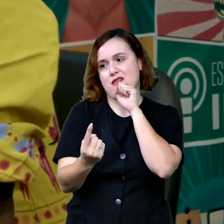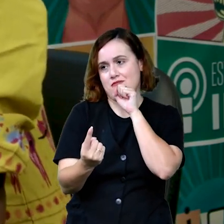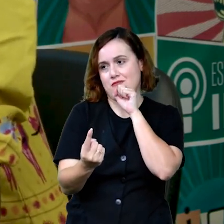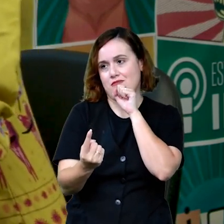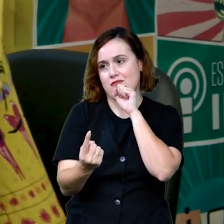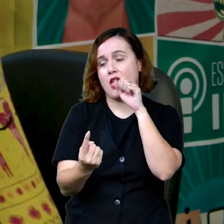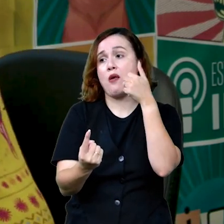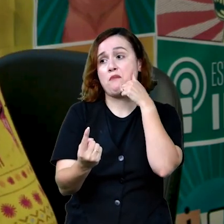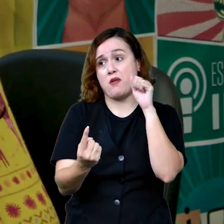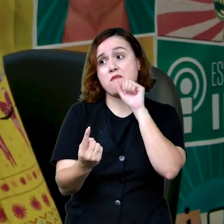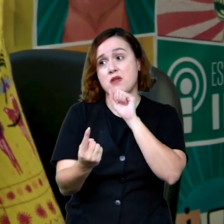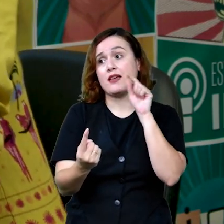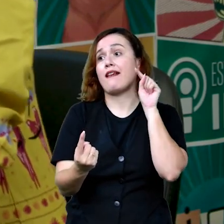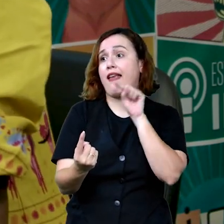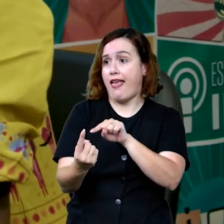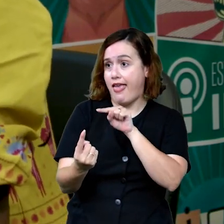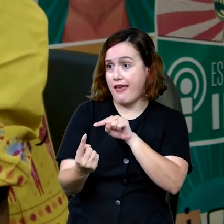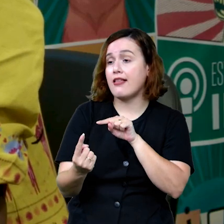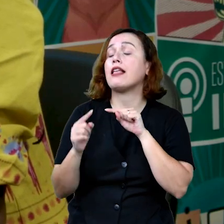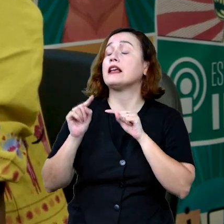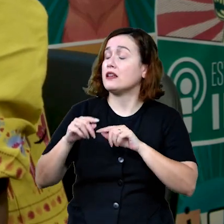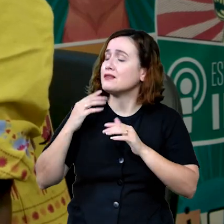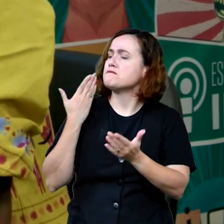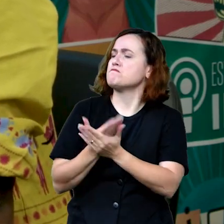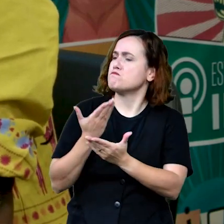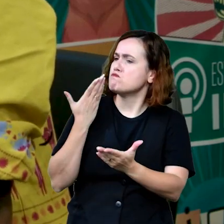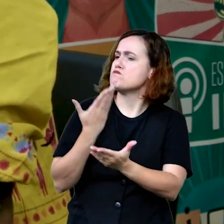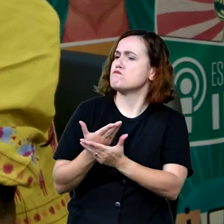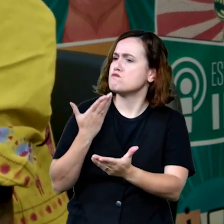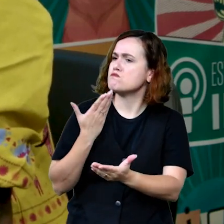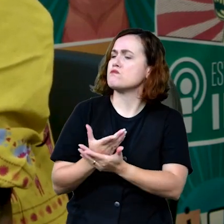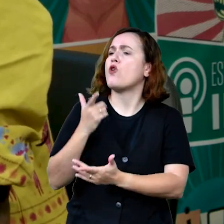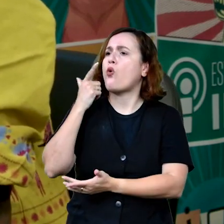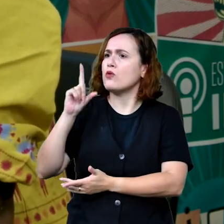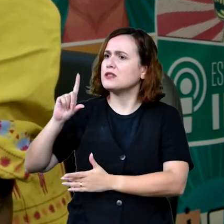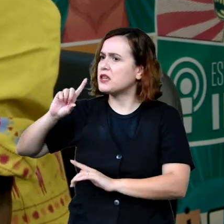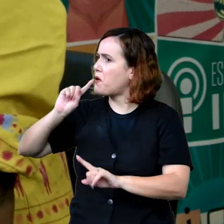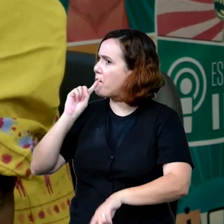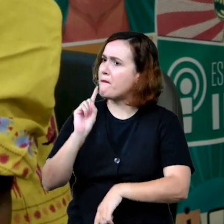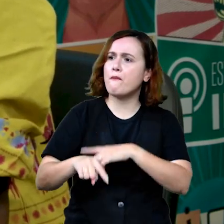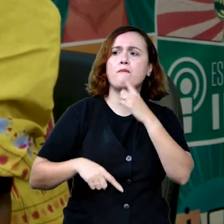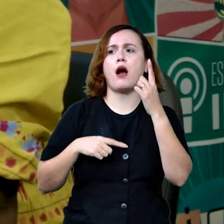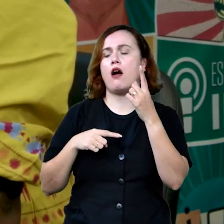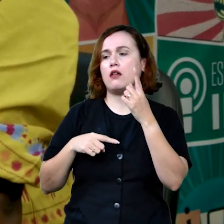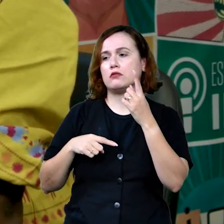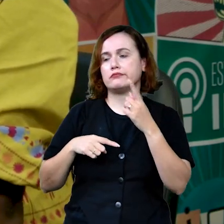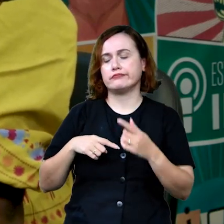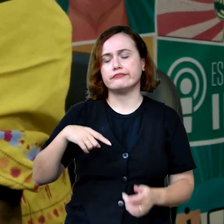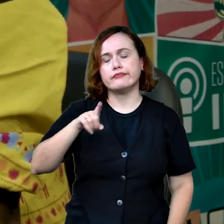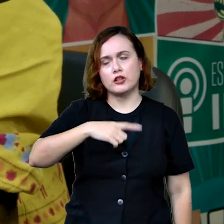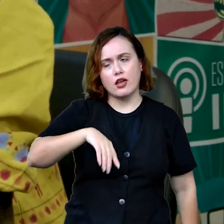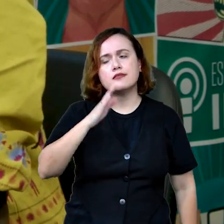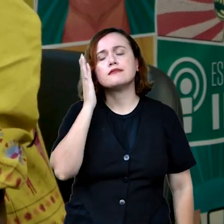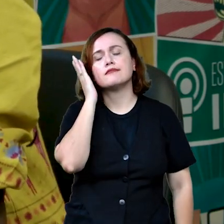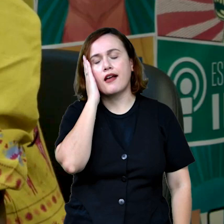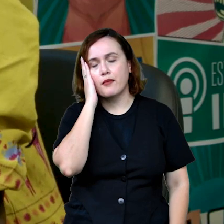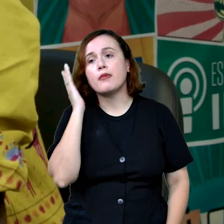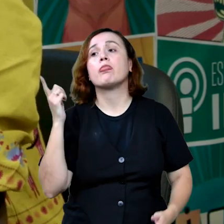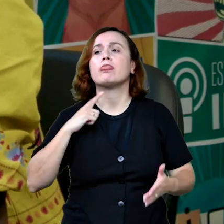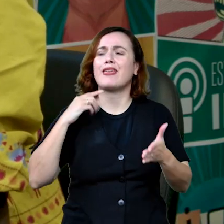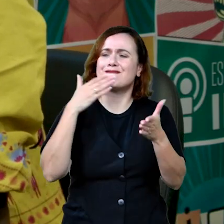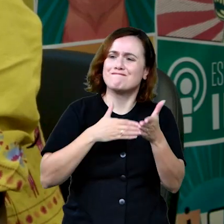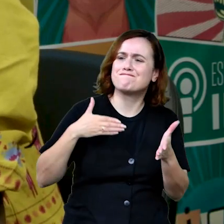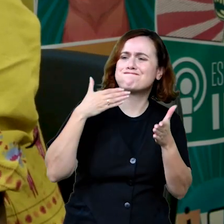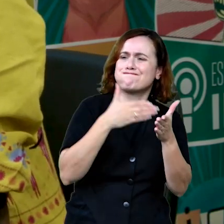tá, gente? Porque a gente tem que tomar cuidado, né? Que o pessoal gosta. Ah, não, se você estudar muito, você vai conseguir. Não, porque a gente sabe que existem vários obstáculos,